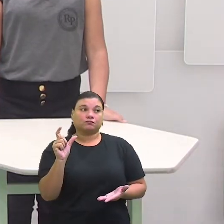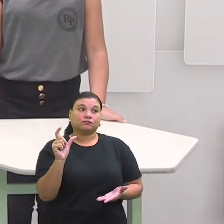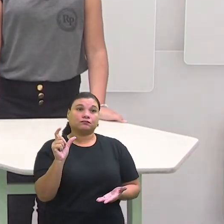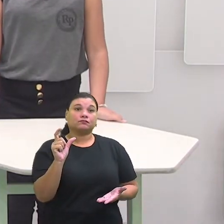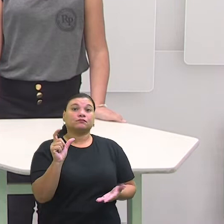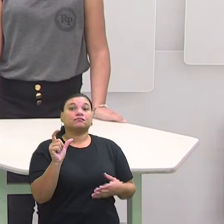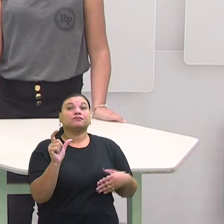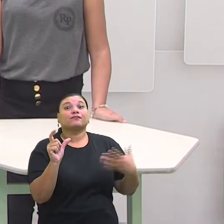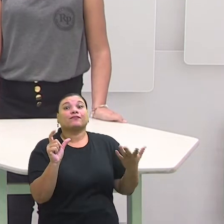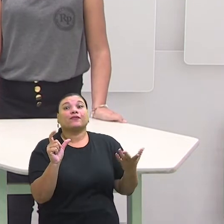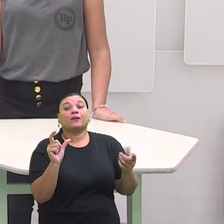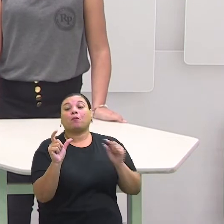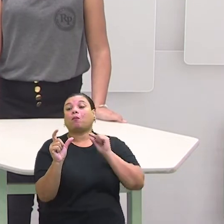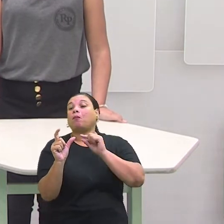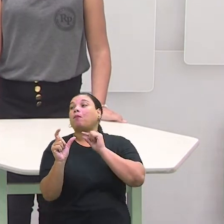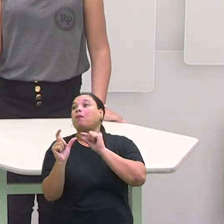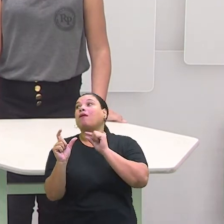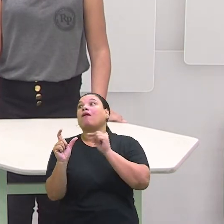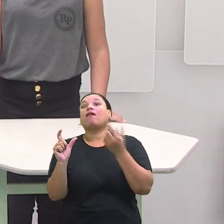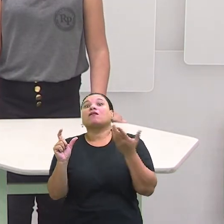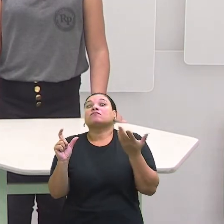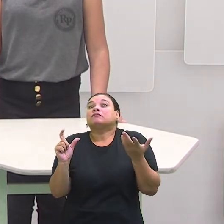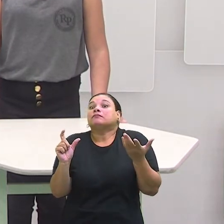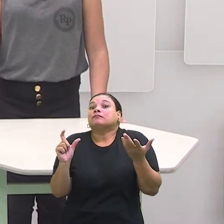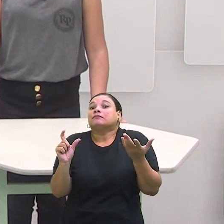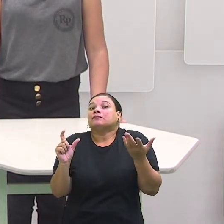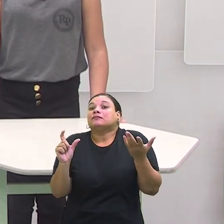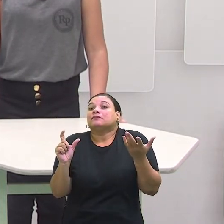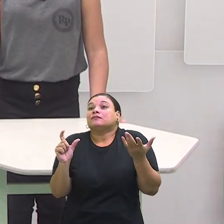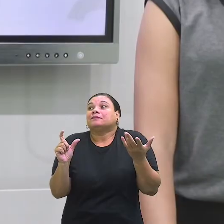E a sua palavra está